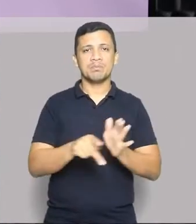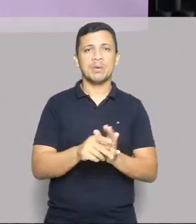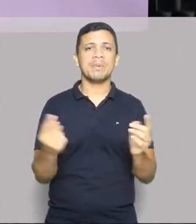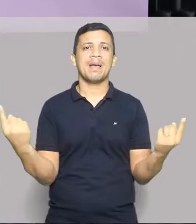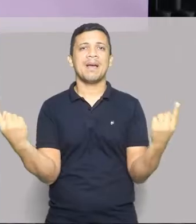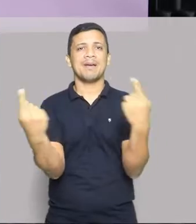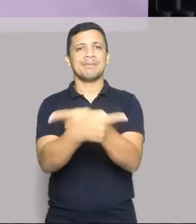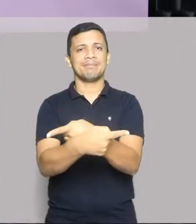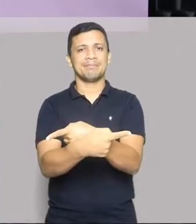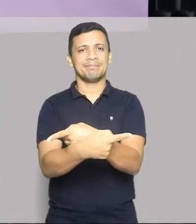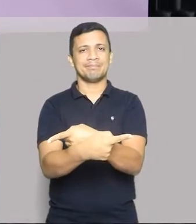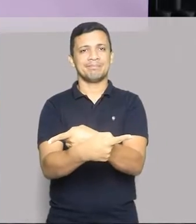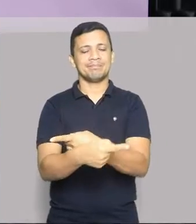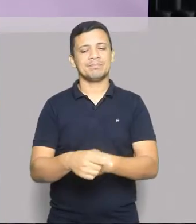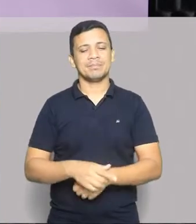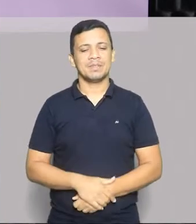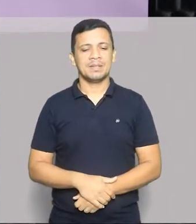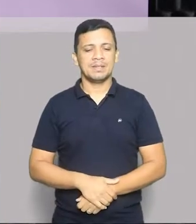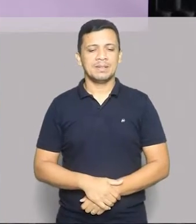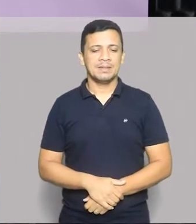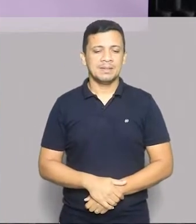aditiva. Tudo bem?